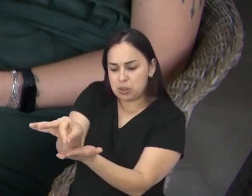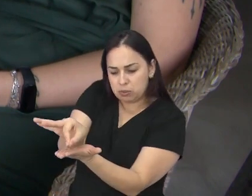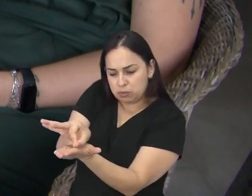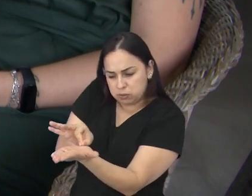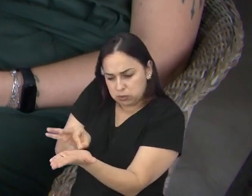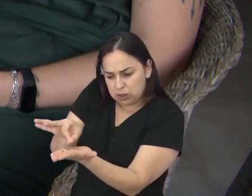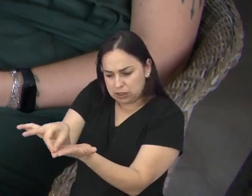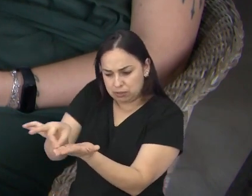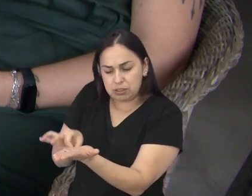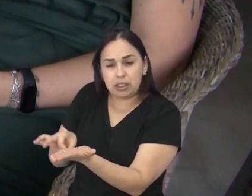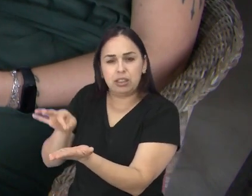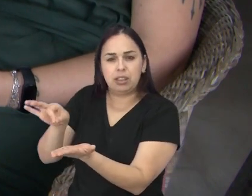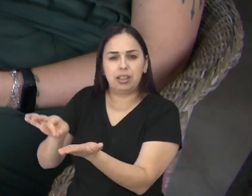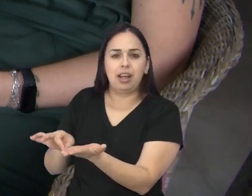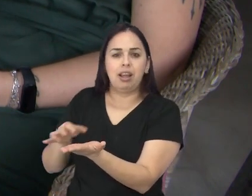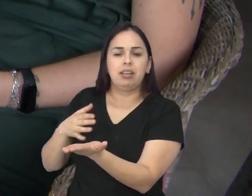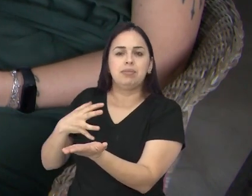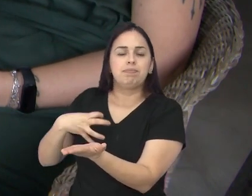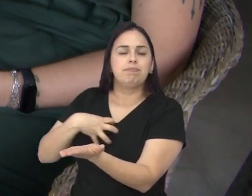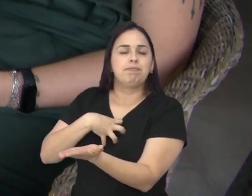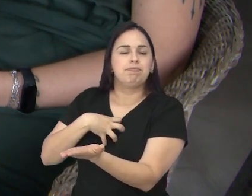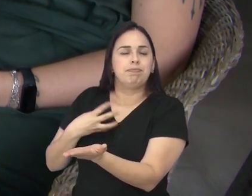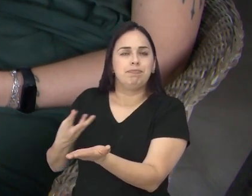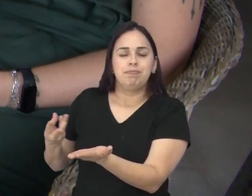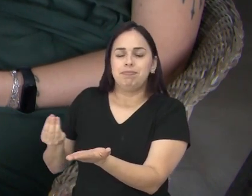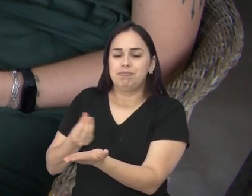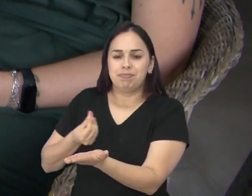reprodução e começa a sentir a coisa. Então,